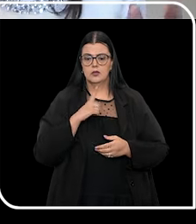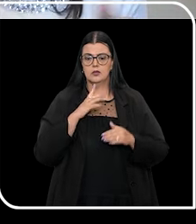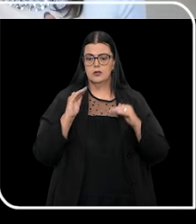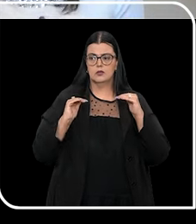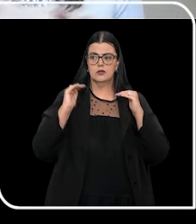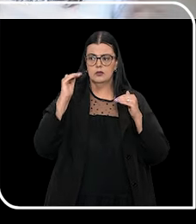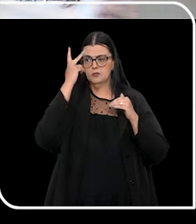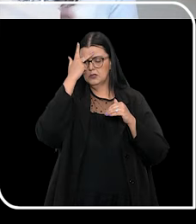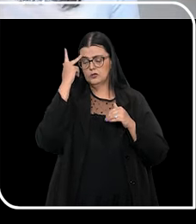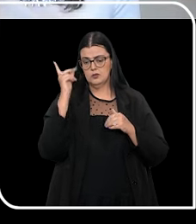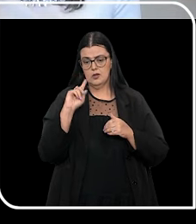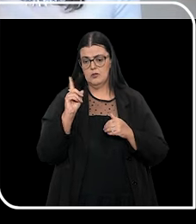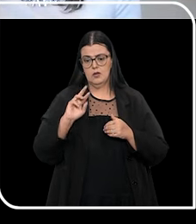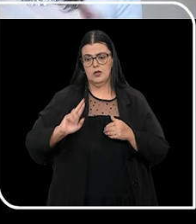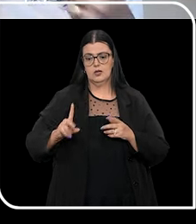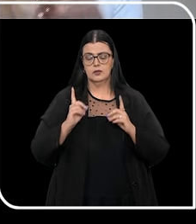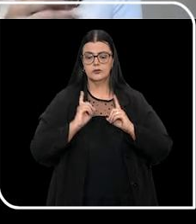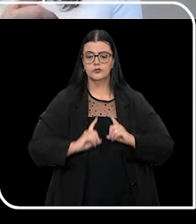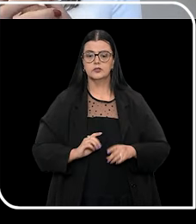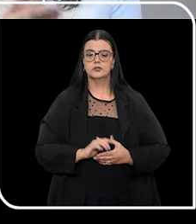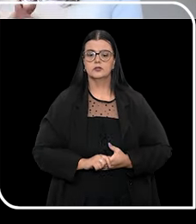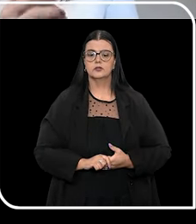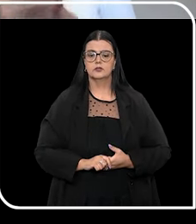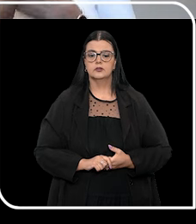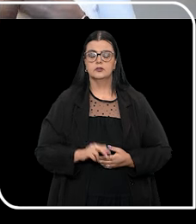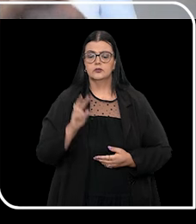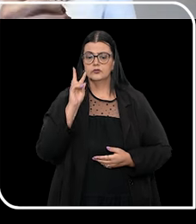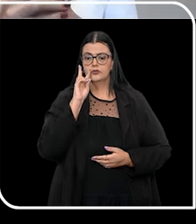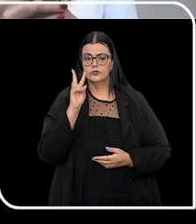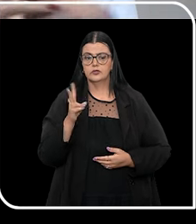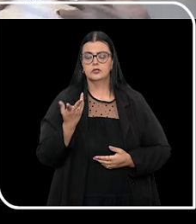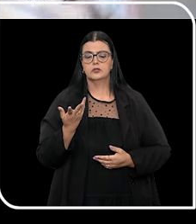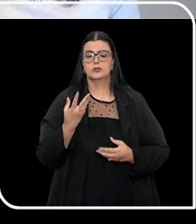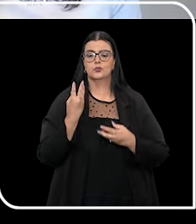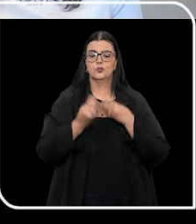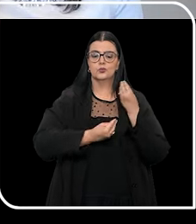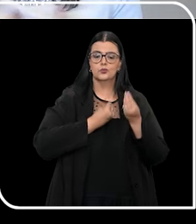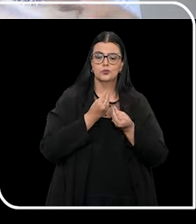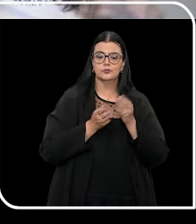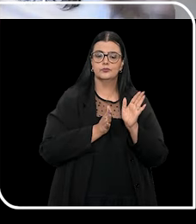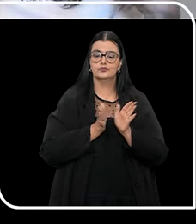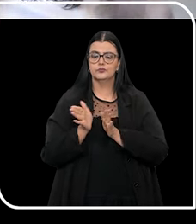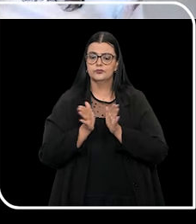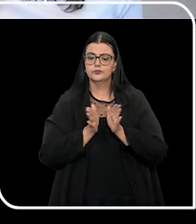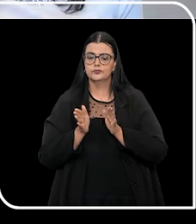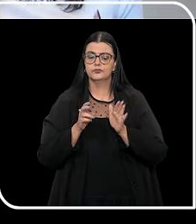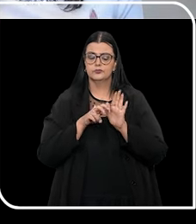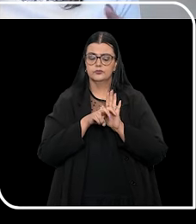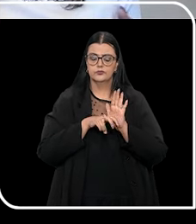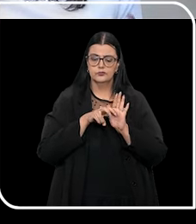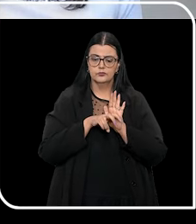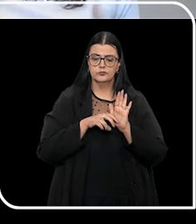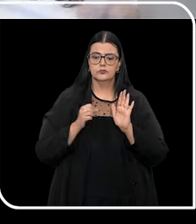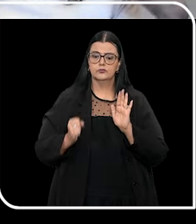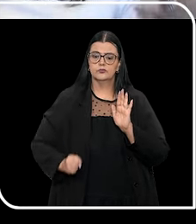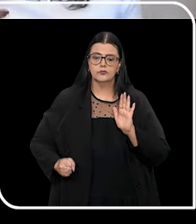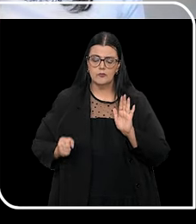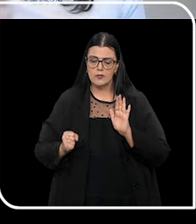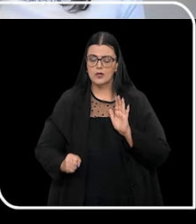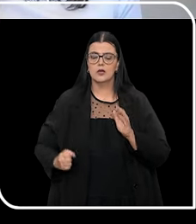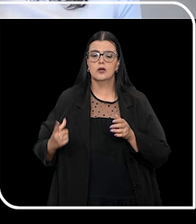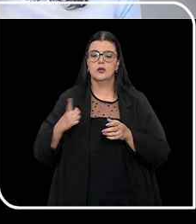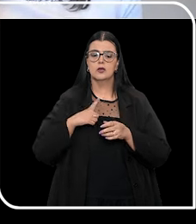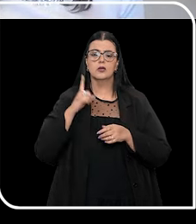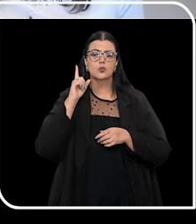atingir o patamar de quem não é deficiente Então se a gente olhar os nossos recursos de acessibilidade a cadeira de rodas uma bengala